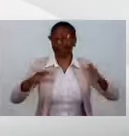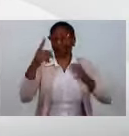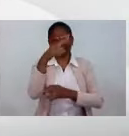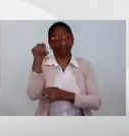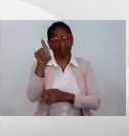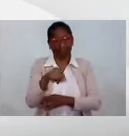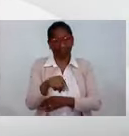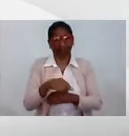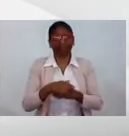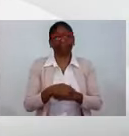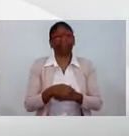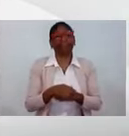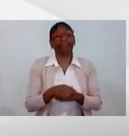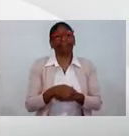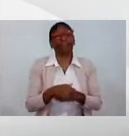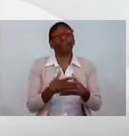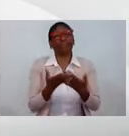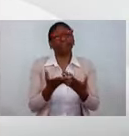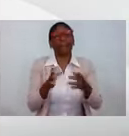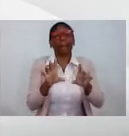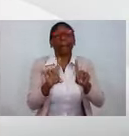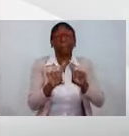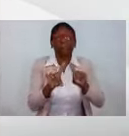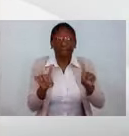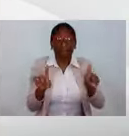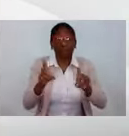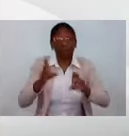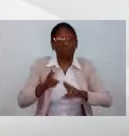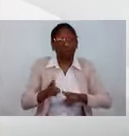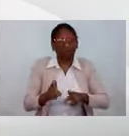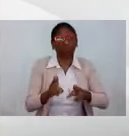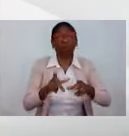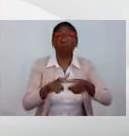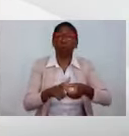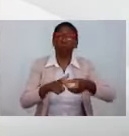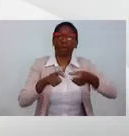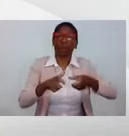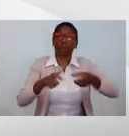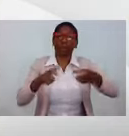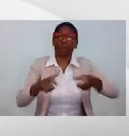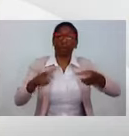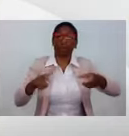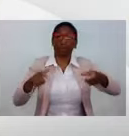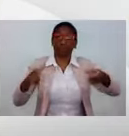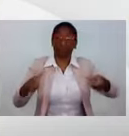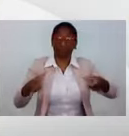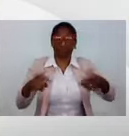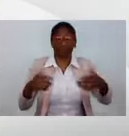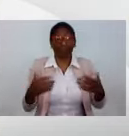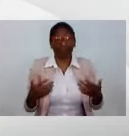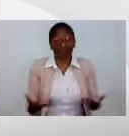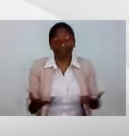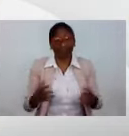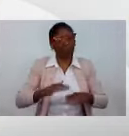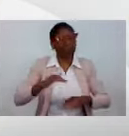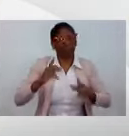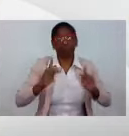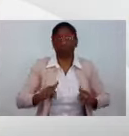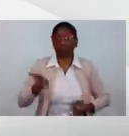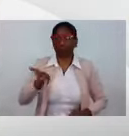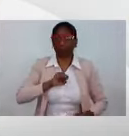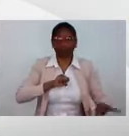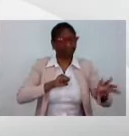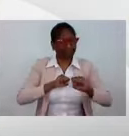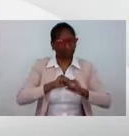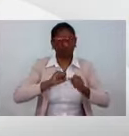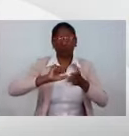previstos, mas mesmo assim a gente continua vendo um aumento do número de casos, e é isso que nos preocupa, né? Diante dos